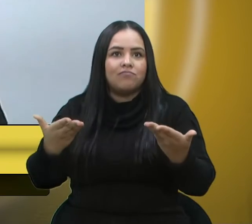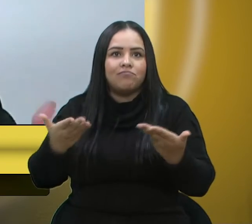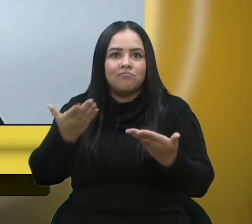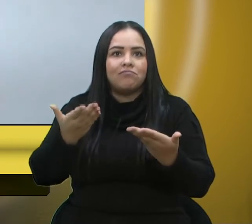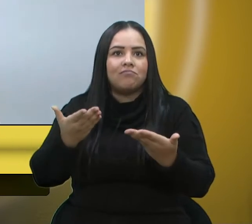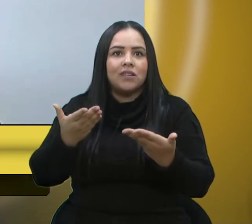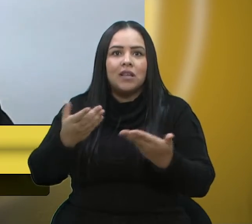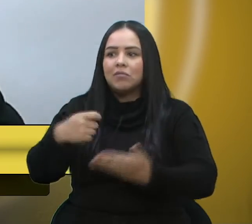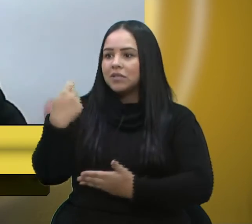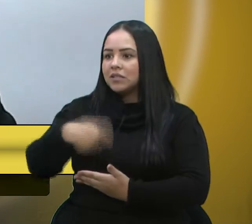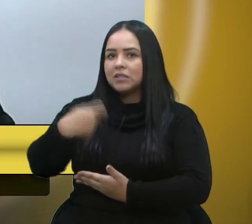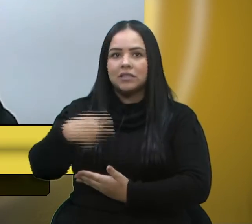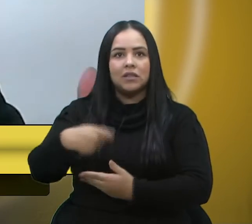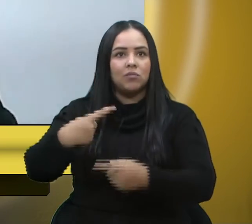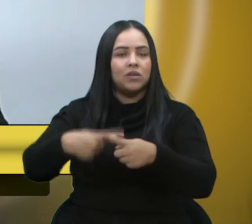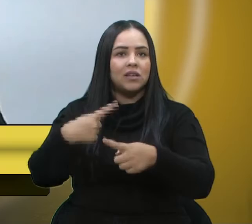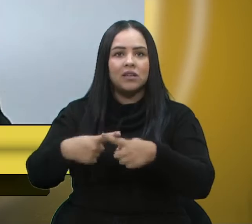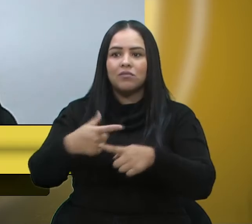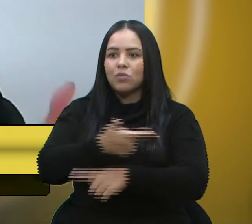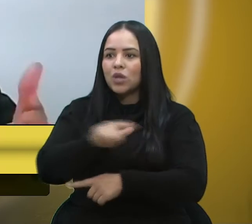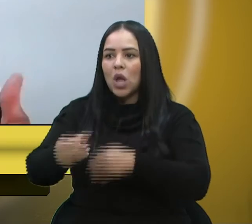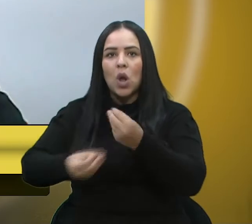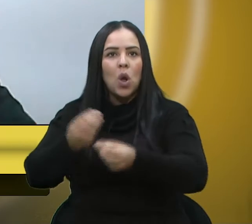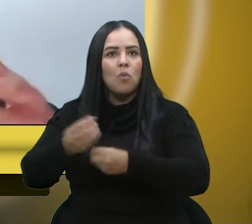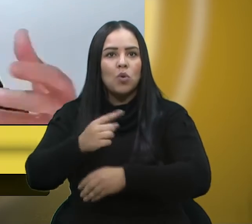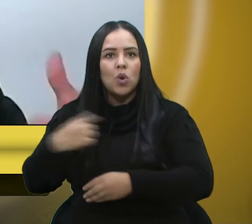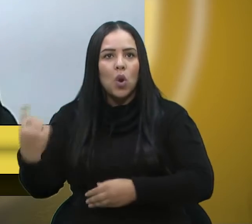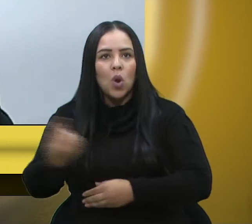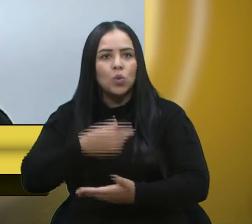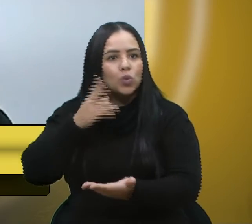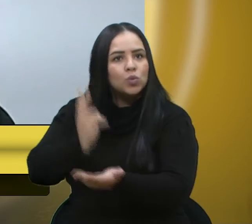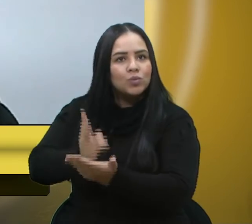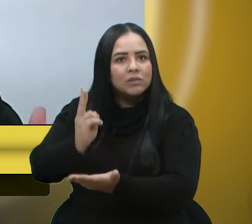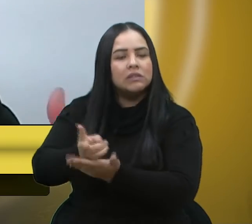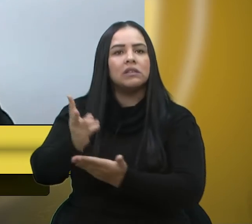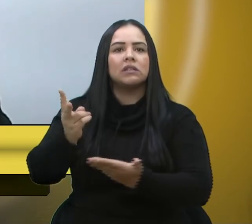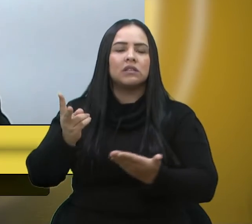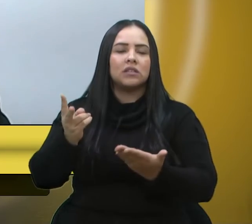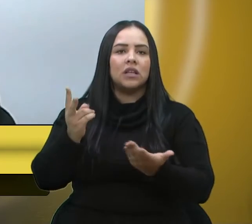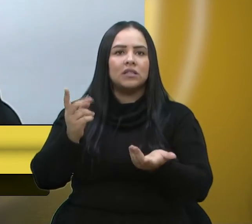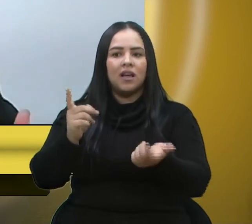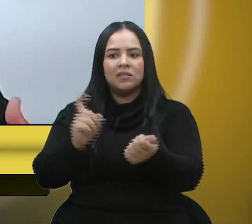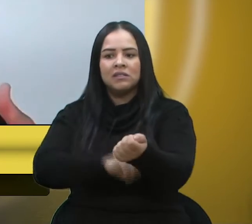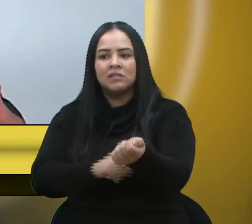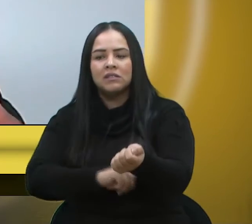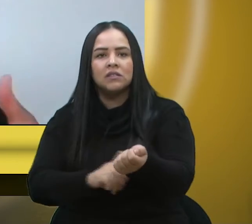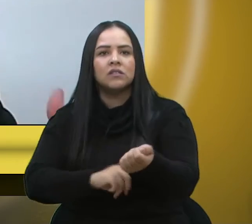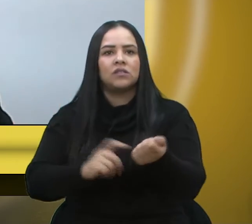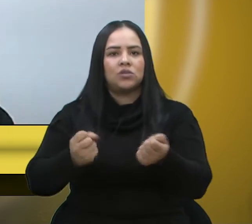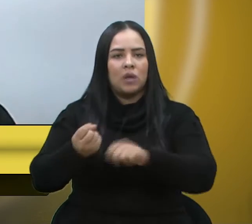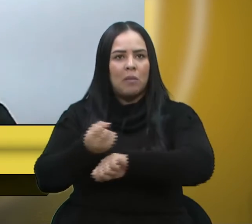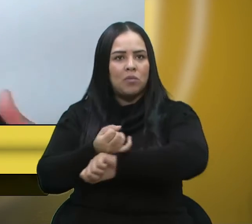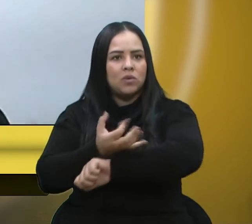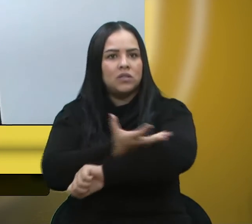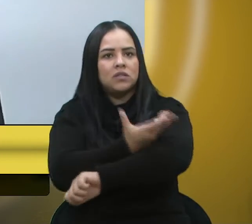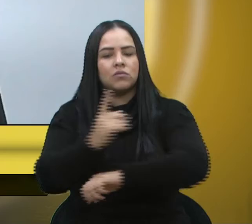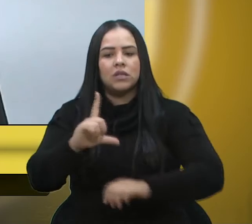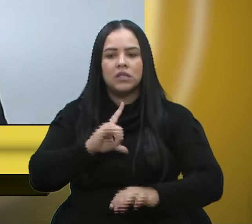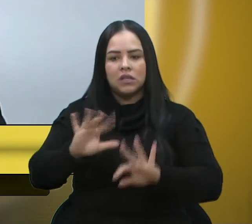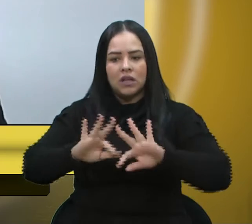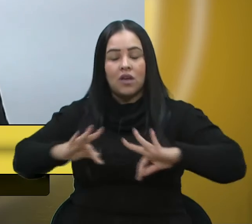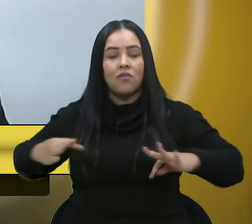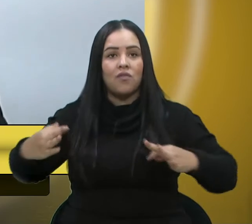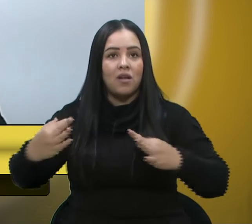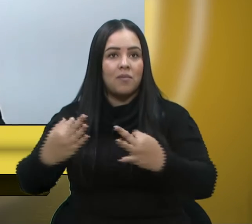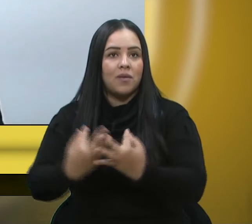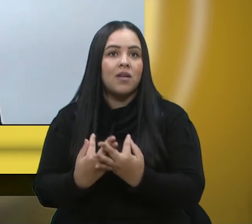É impossível nós continuarmos nesse estresse emocional envolvendo a família no seu